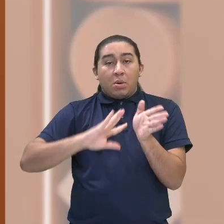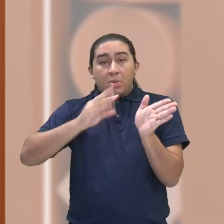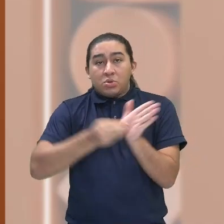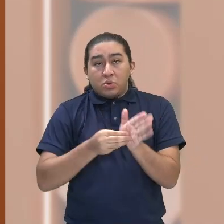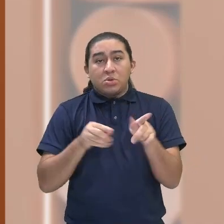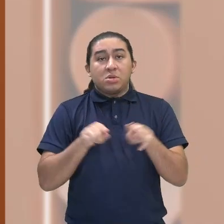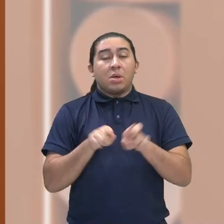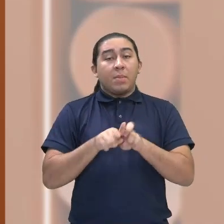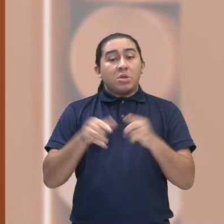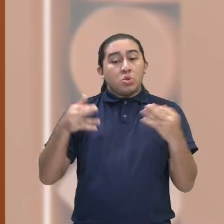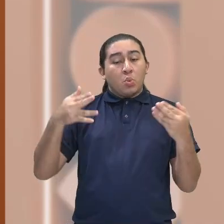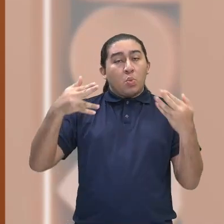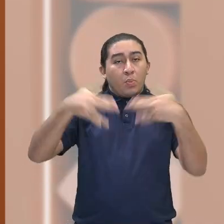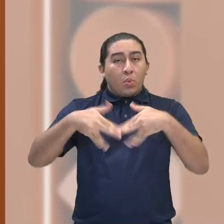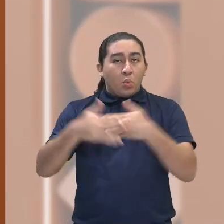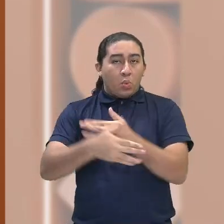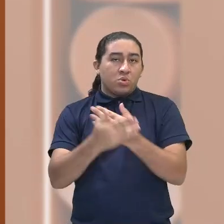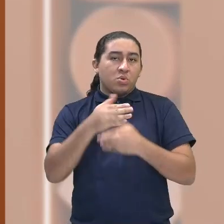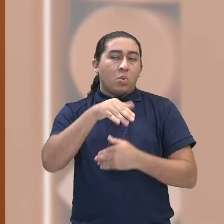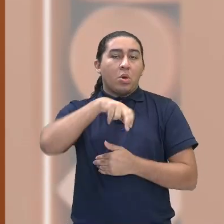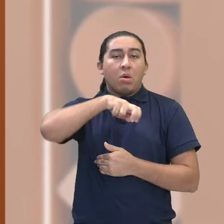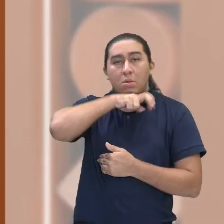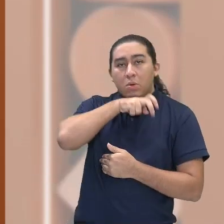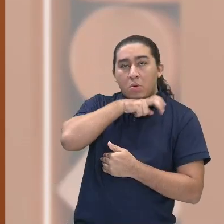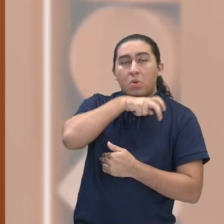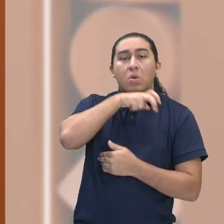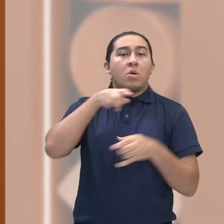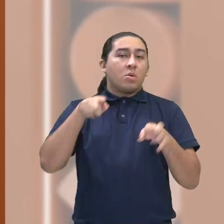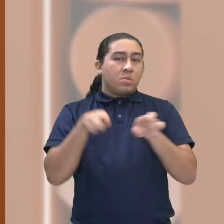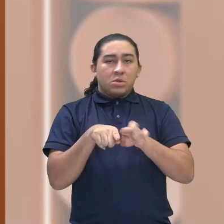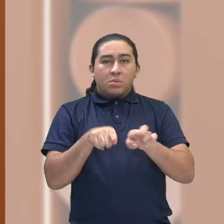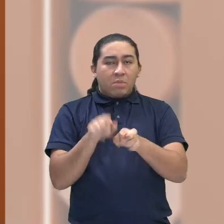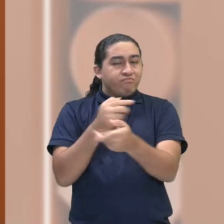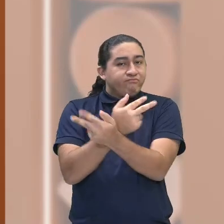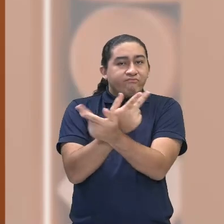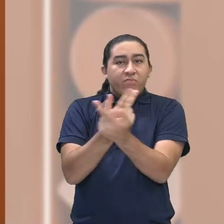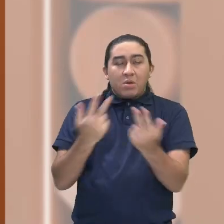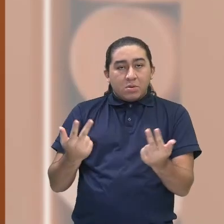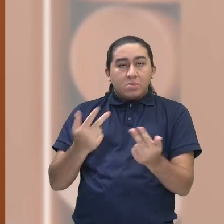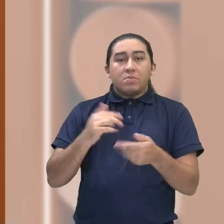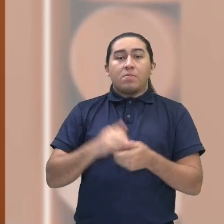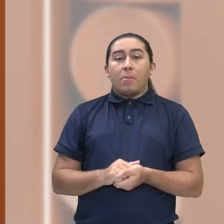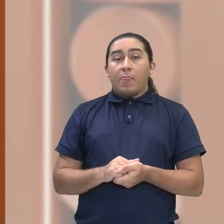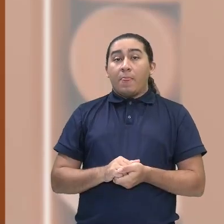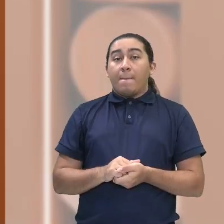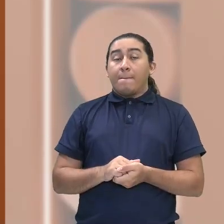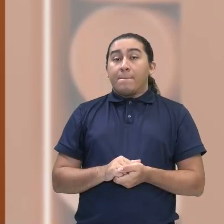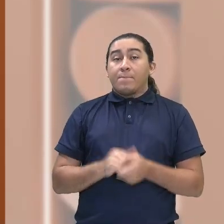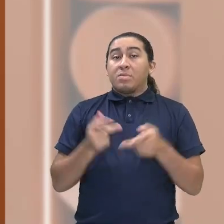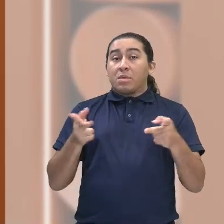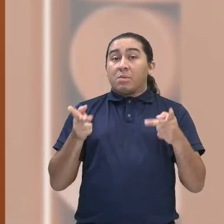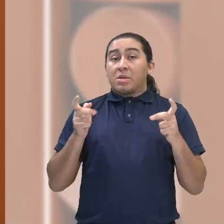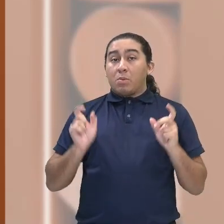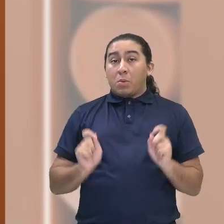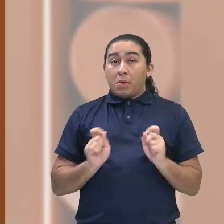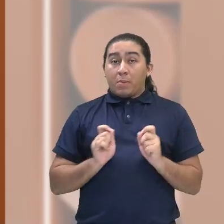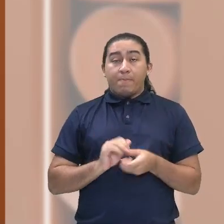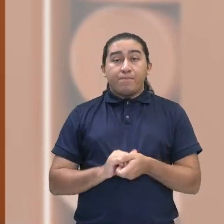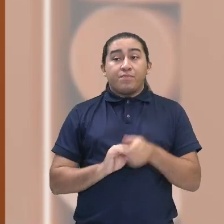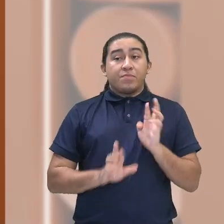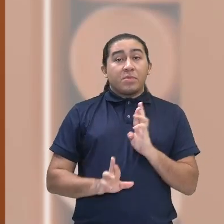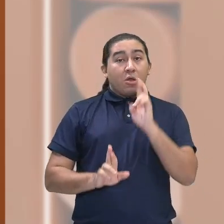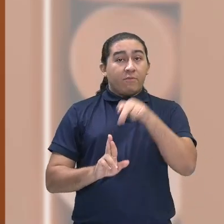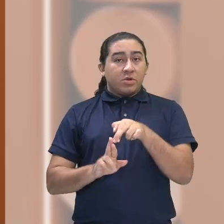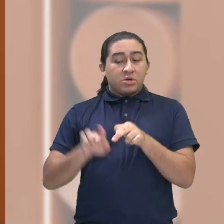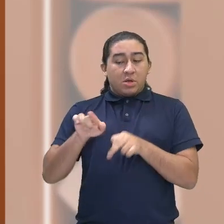do boto, o boitatá, mula sem cabeça. Então você percebe justamente que diante dessas